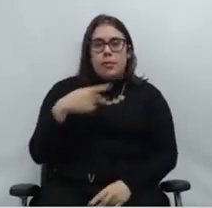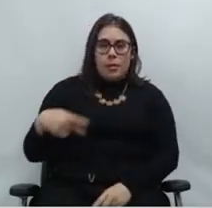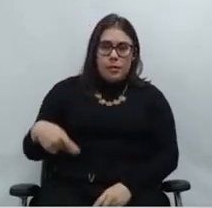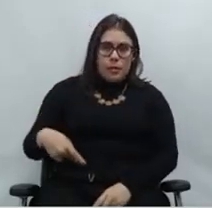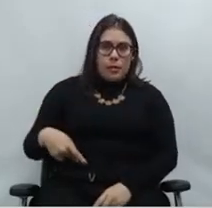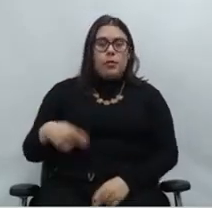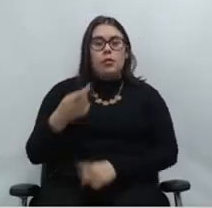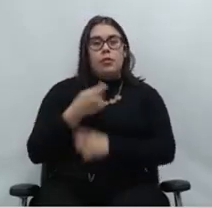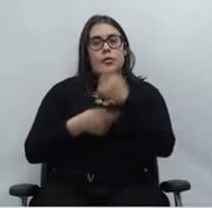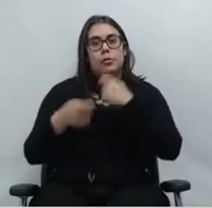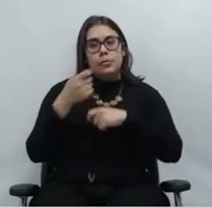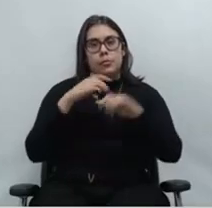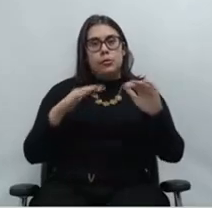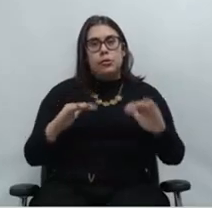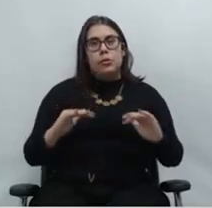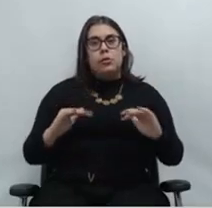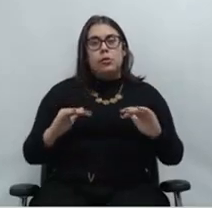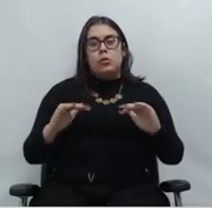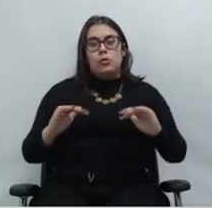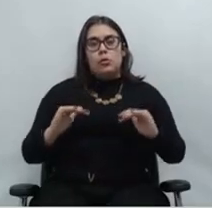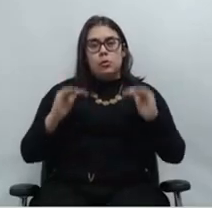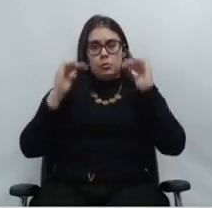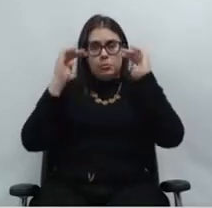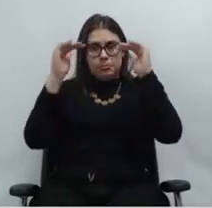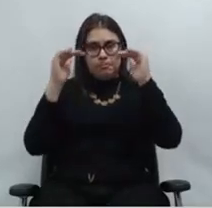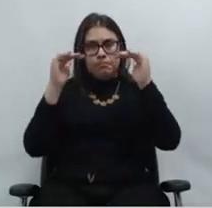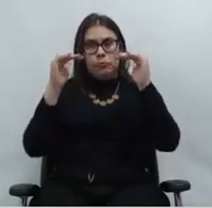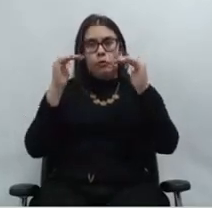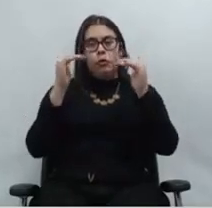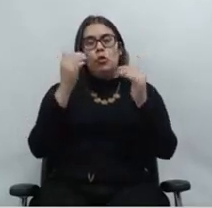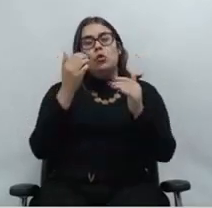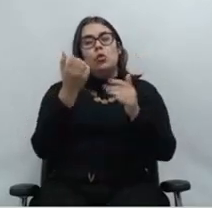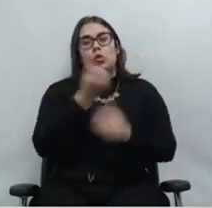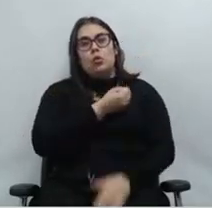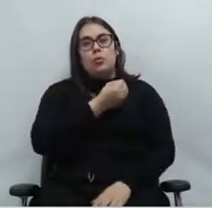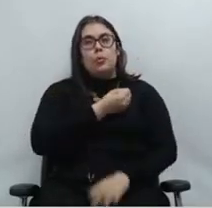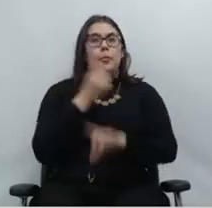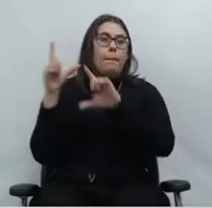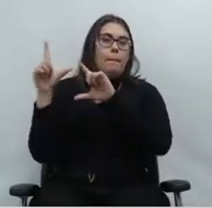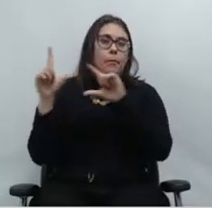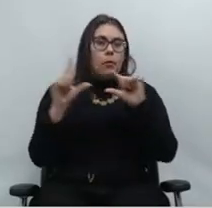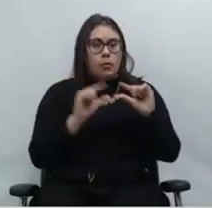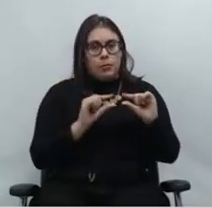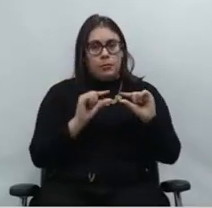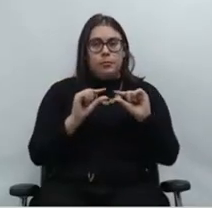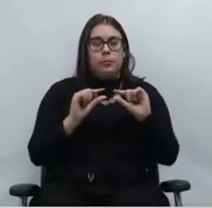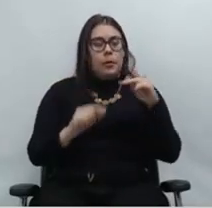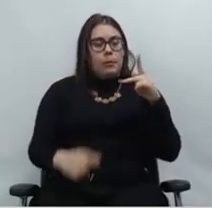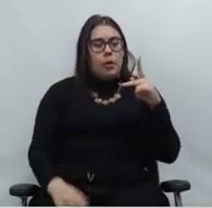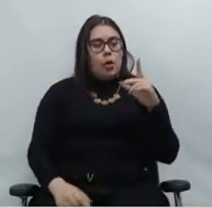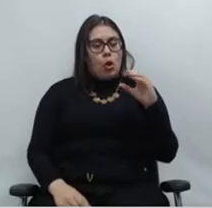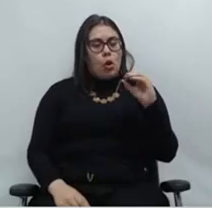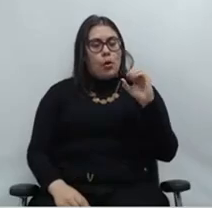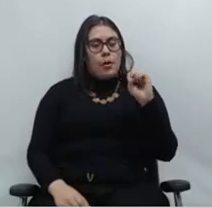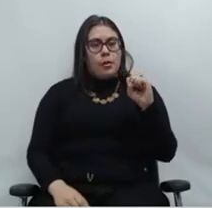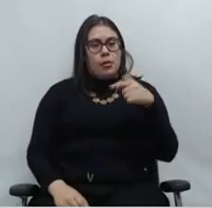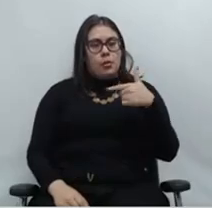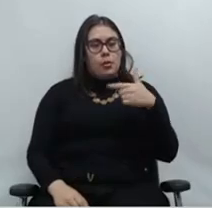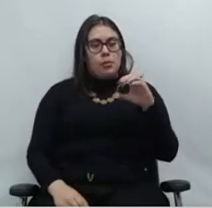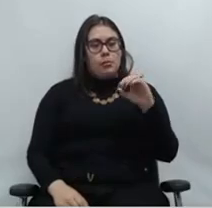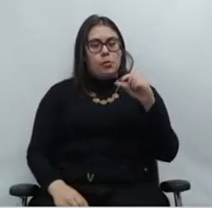parte da administração superior para a estruturação de um número menor de unidades em relação à previsão da POS de 2024, permitindo que as